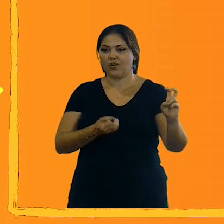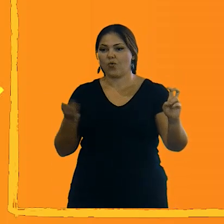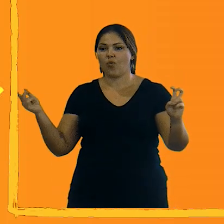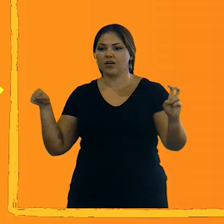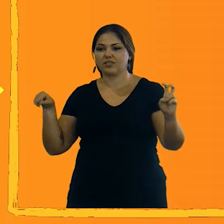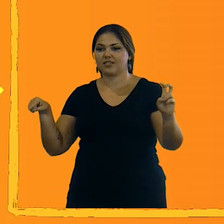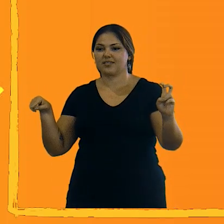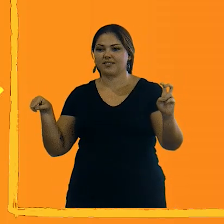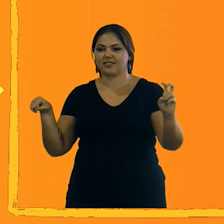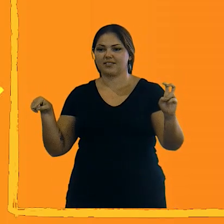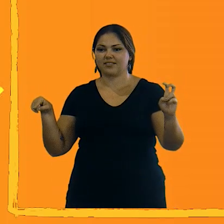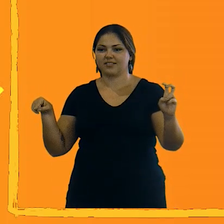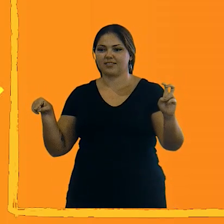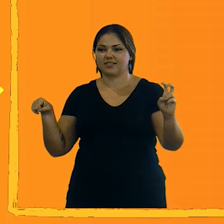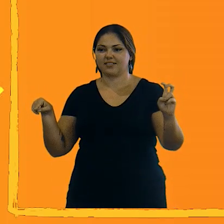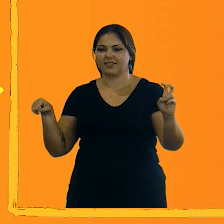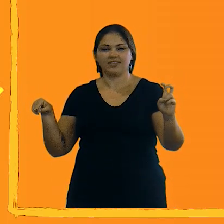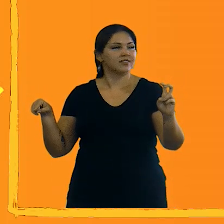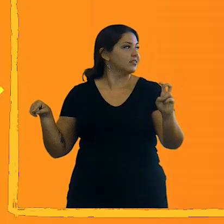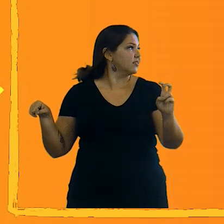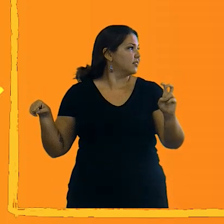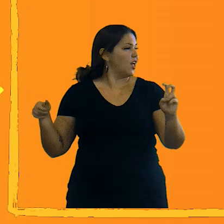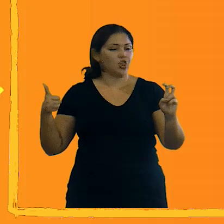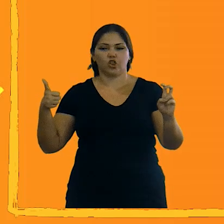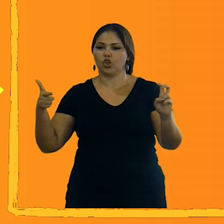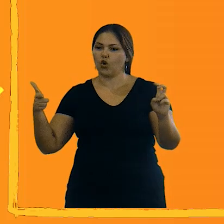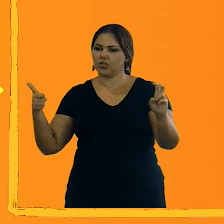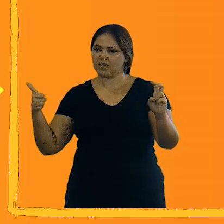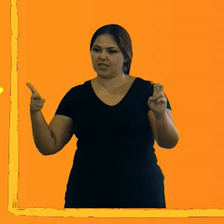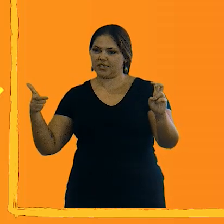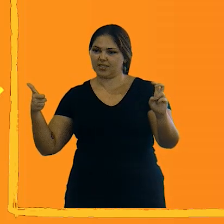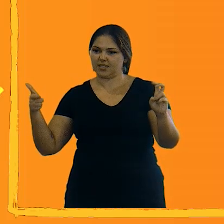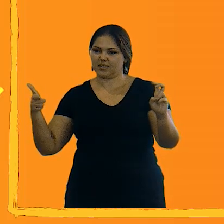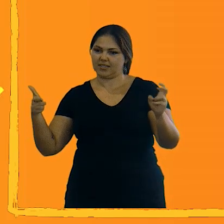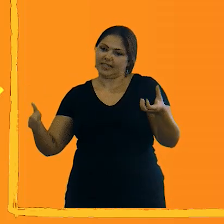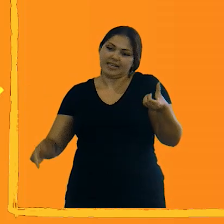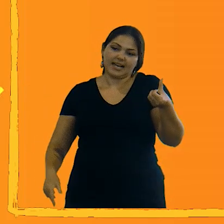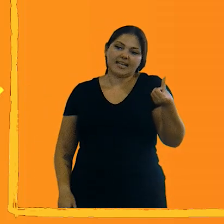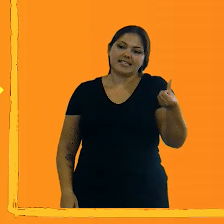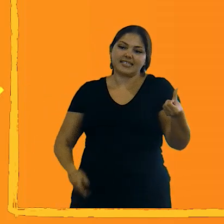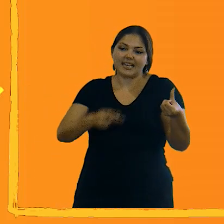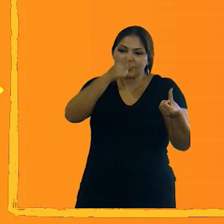pintores 12 dias se eu tiver seis